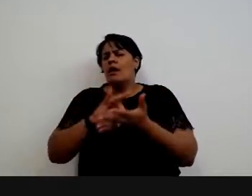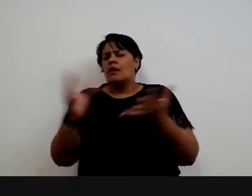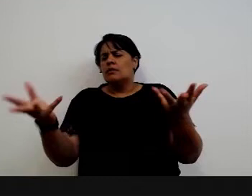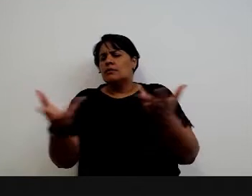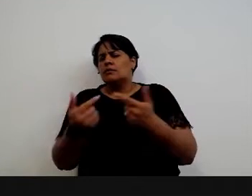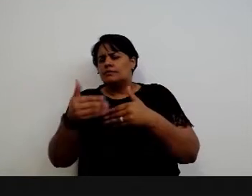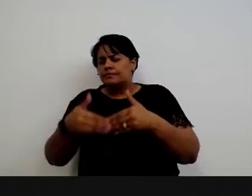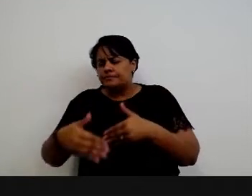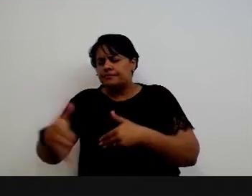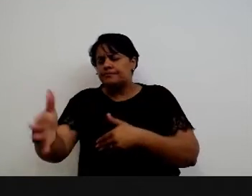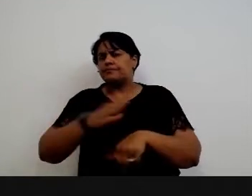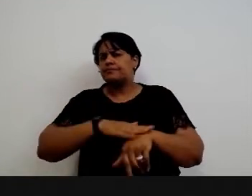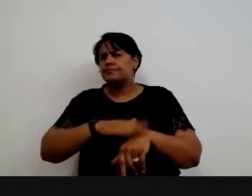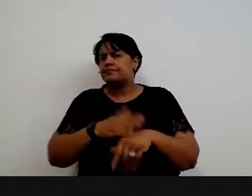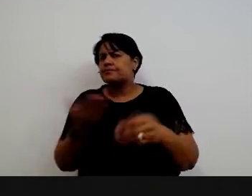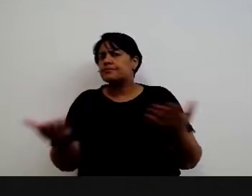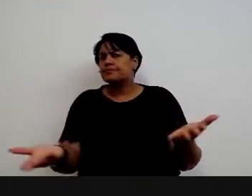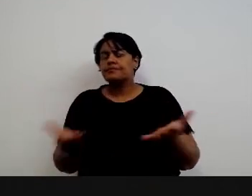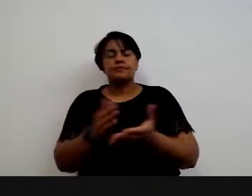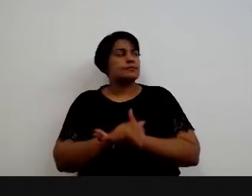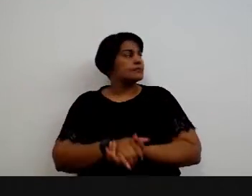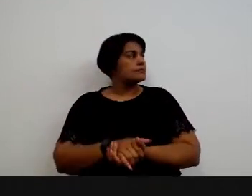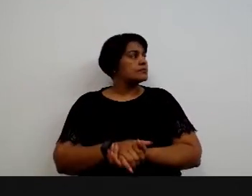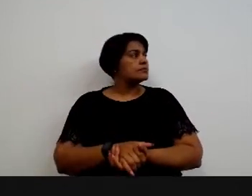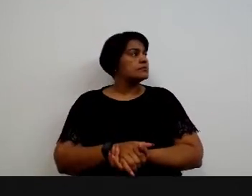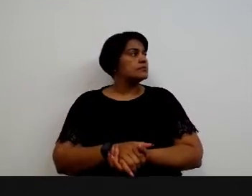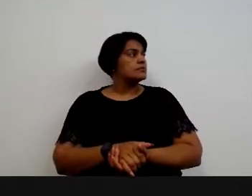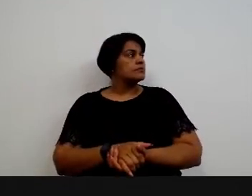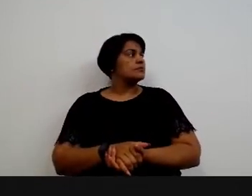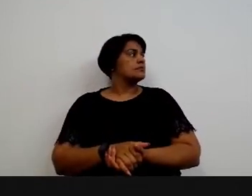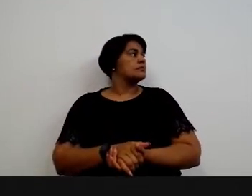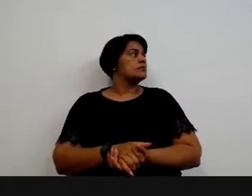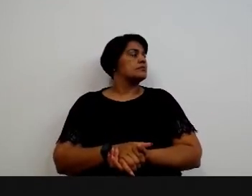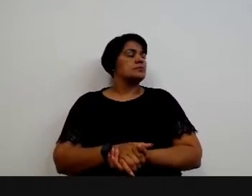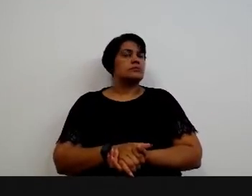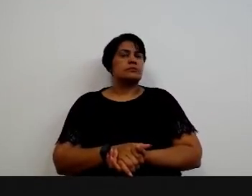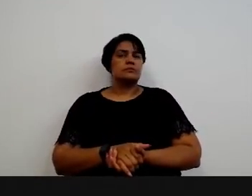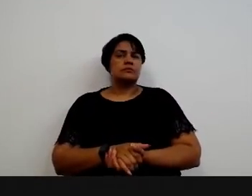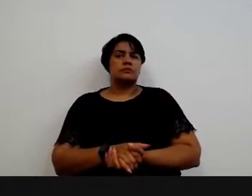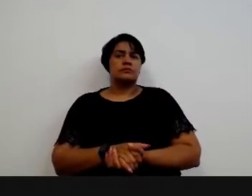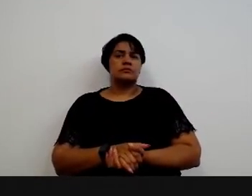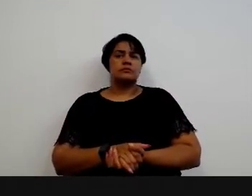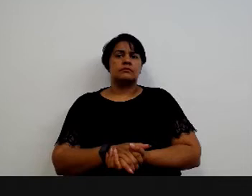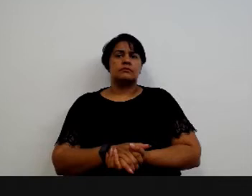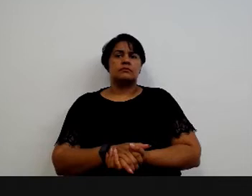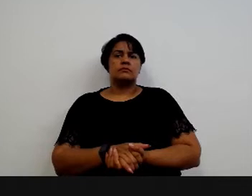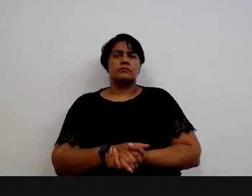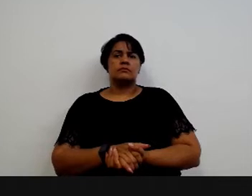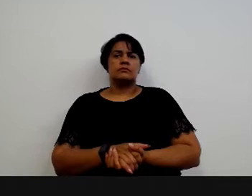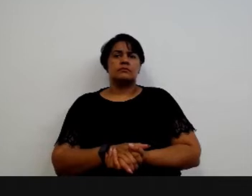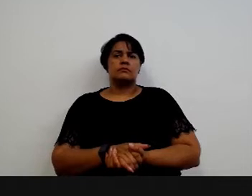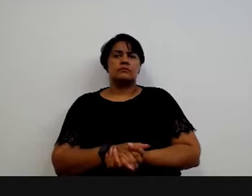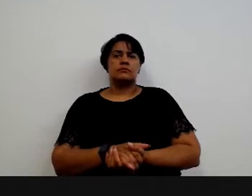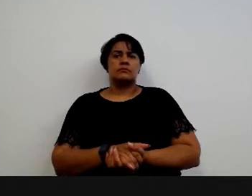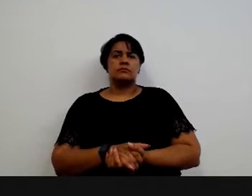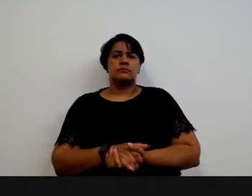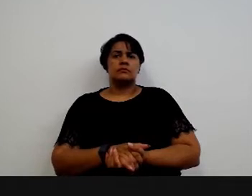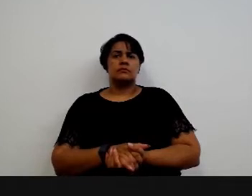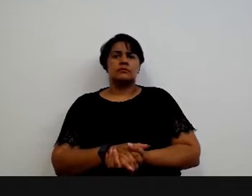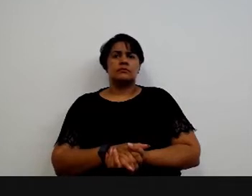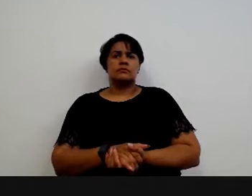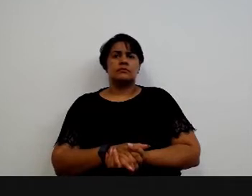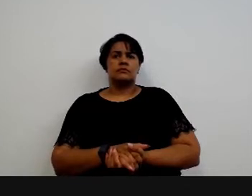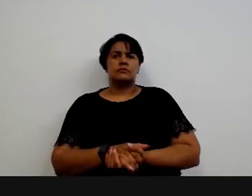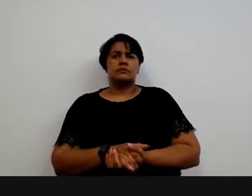tempo? E uma outra questão importante de trazer aqui hoje é sobre enfatizar